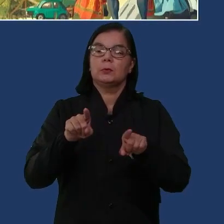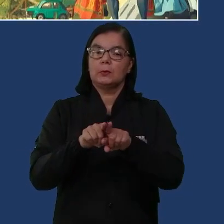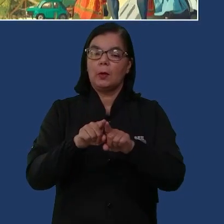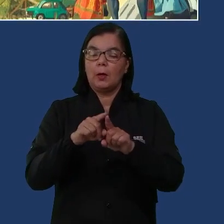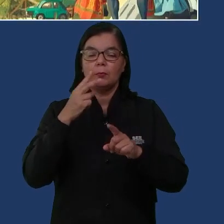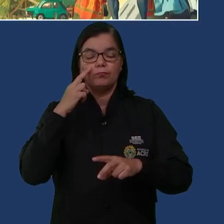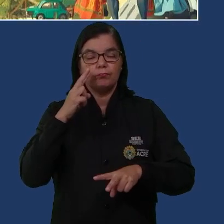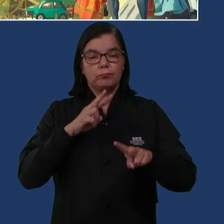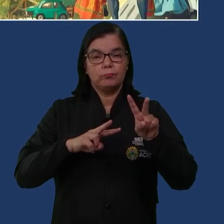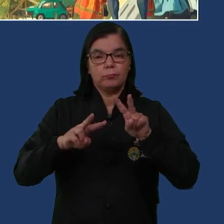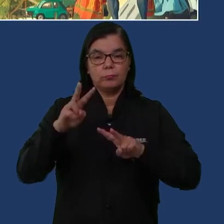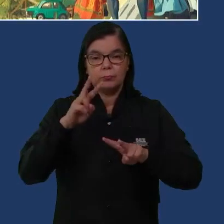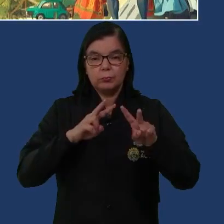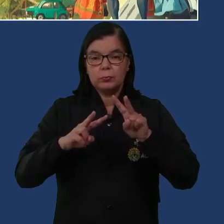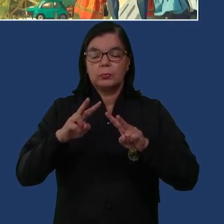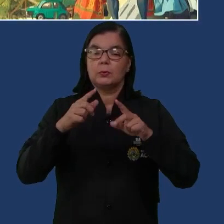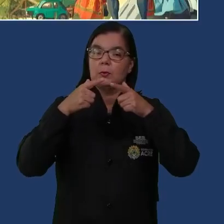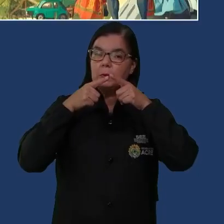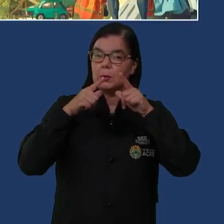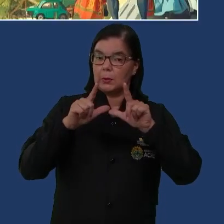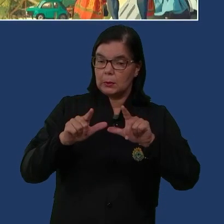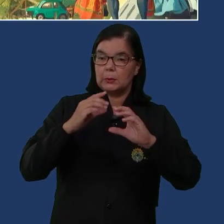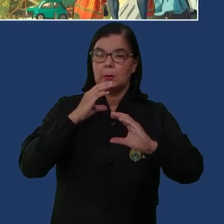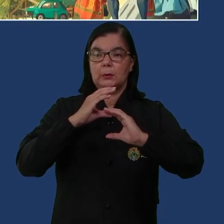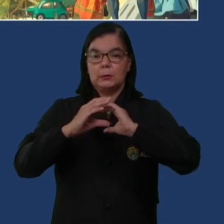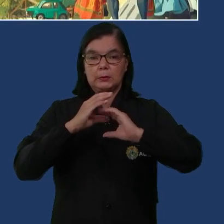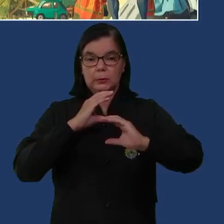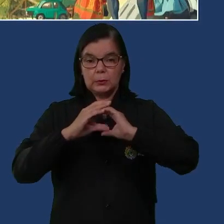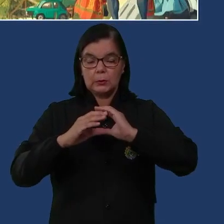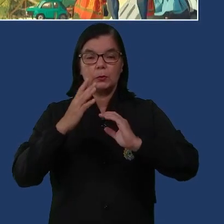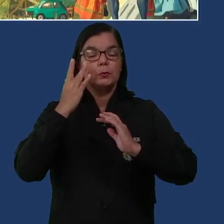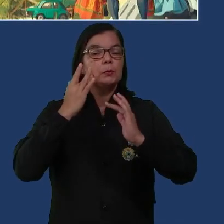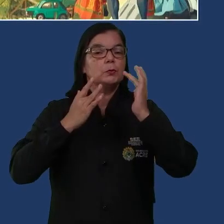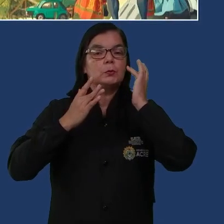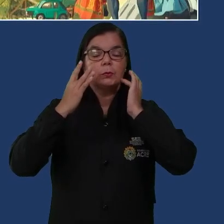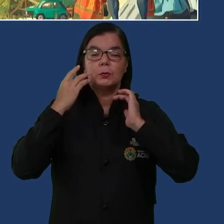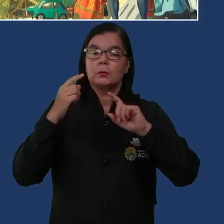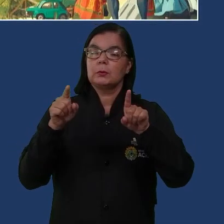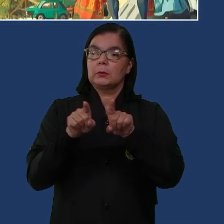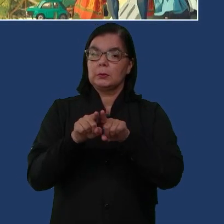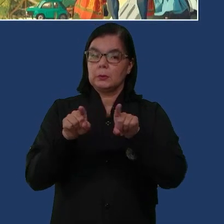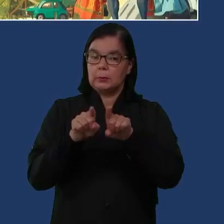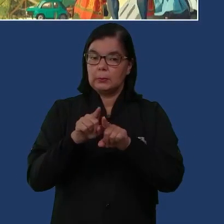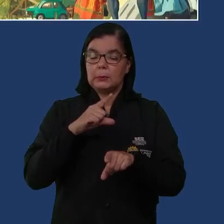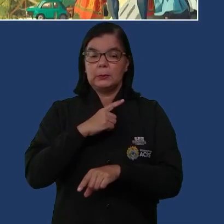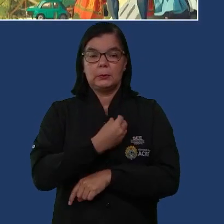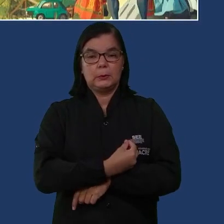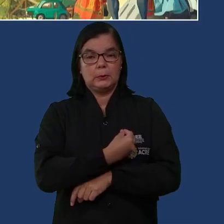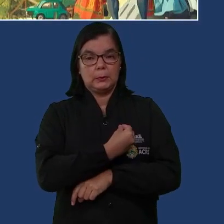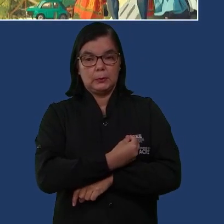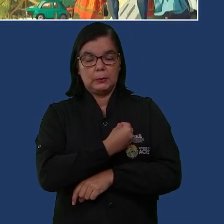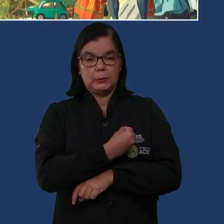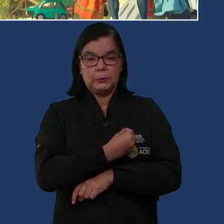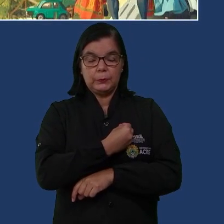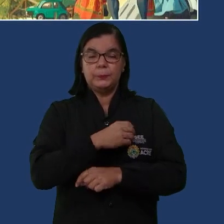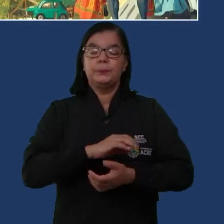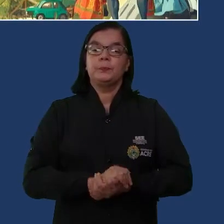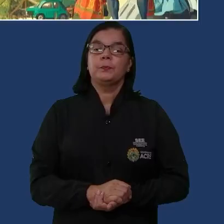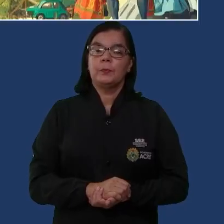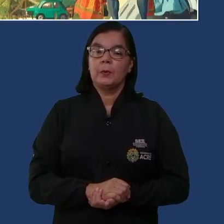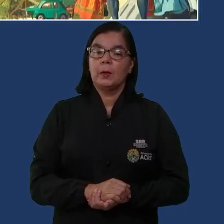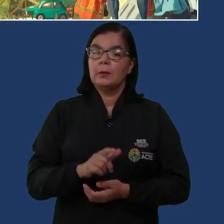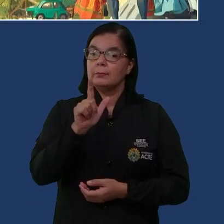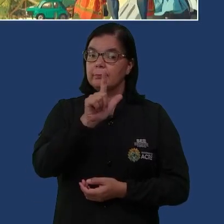artes visuais, a linguagem da música, do teatro, ela também esteve presente